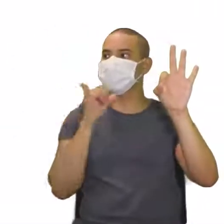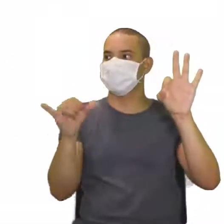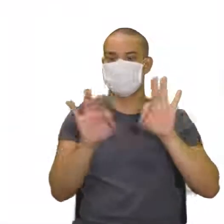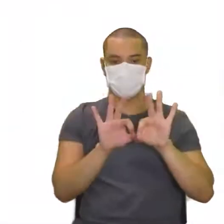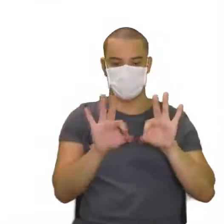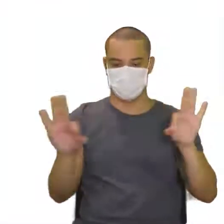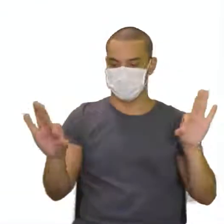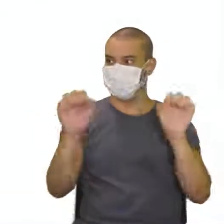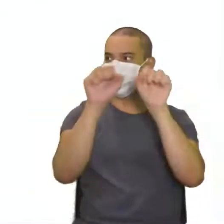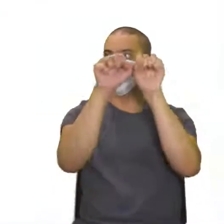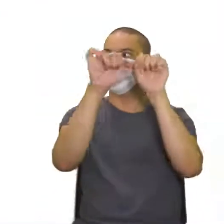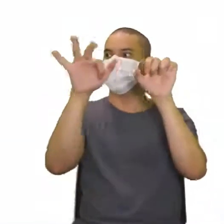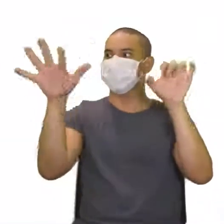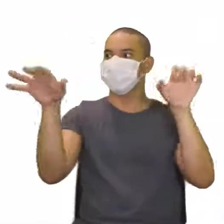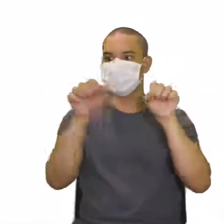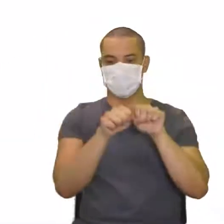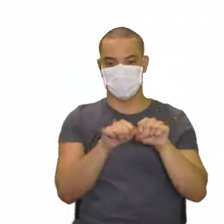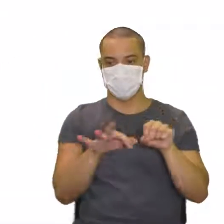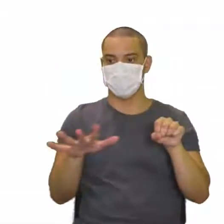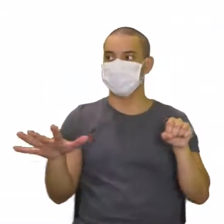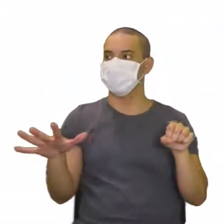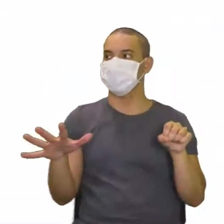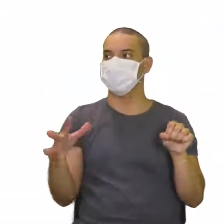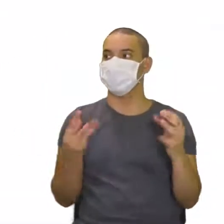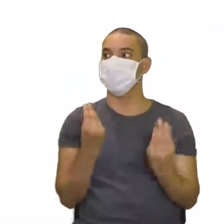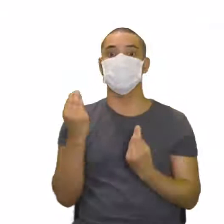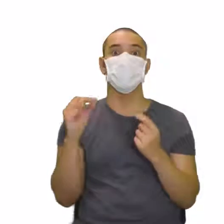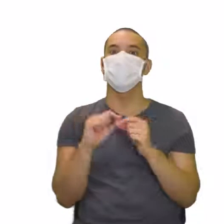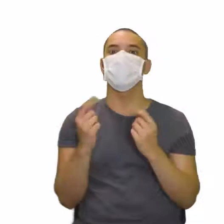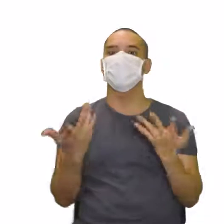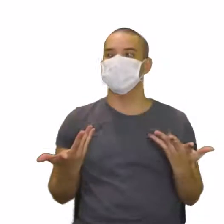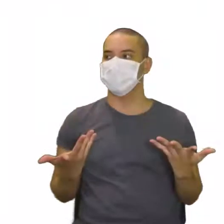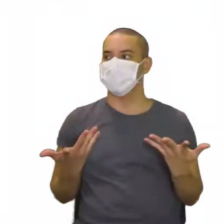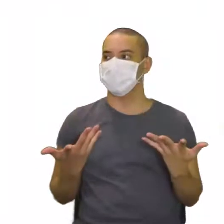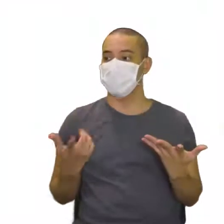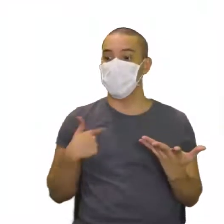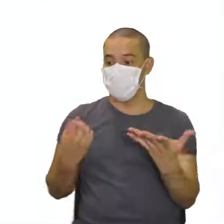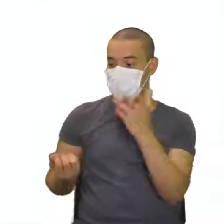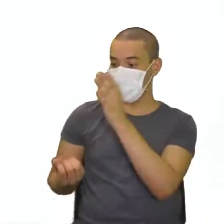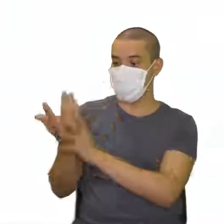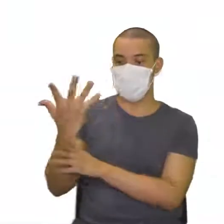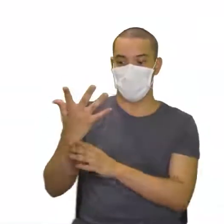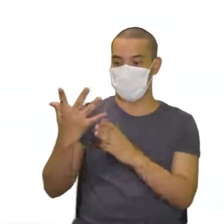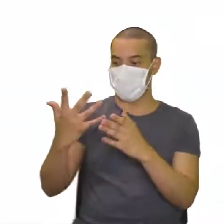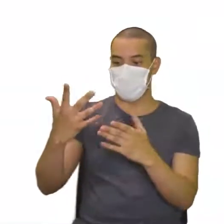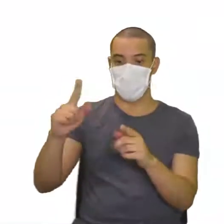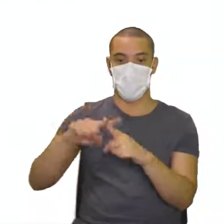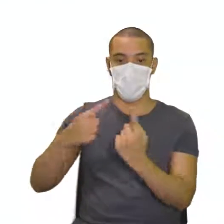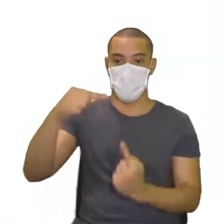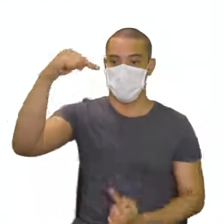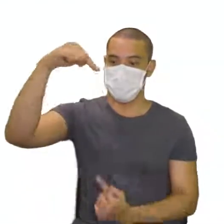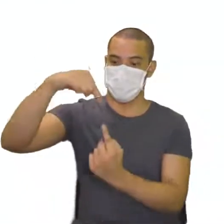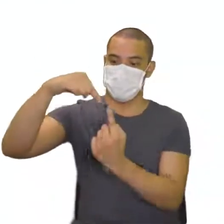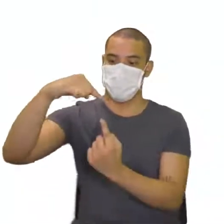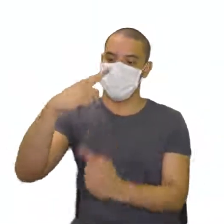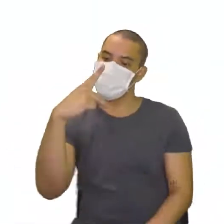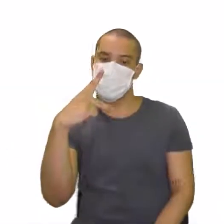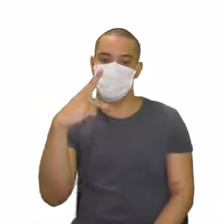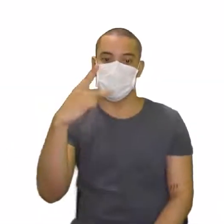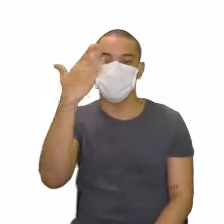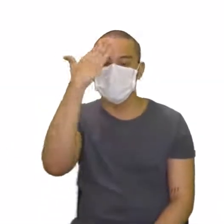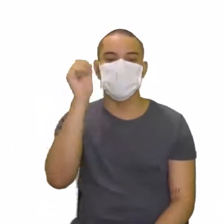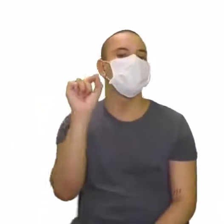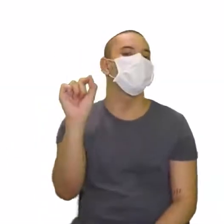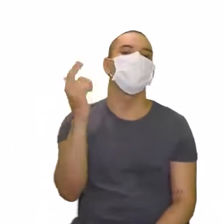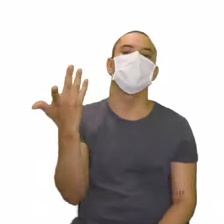campos magnéticos. Um aqui e vamos colocar, por exemplo, o que é formado aqui. Eu quero no ponto P, então eu vou ter que fazer o quê,